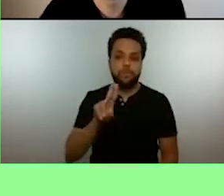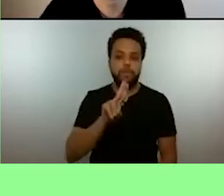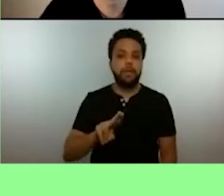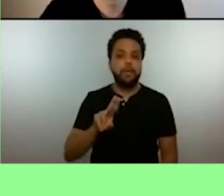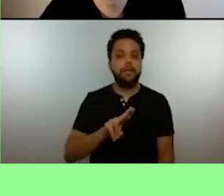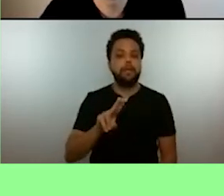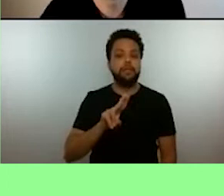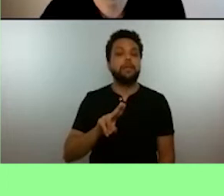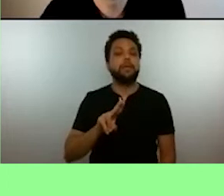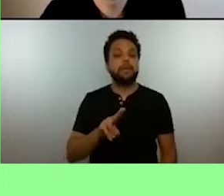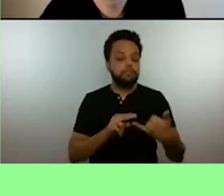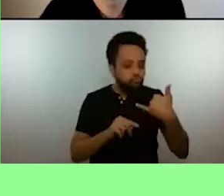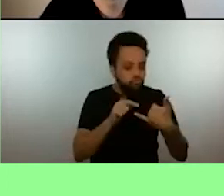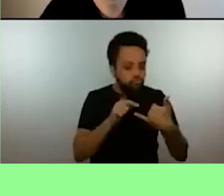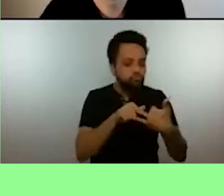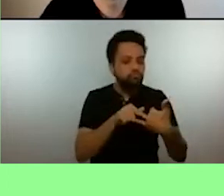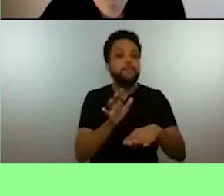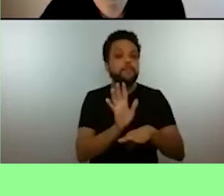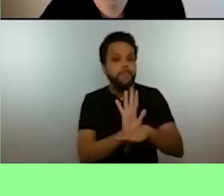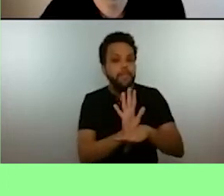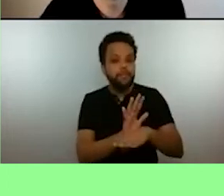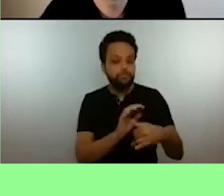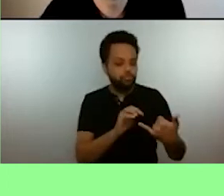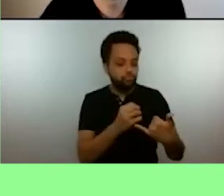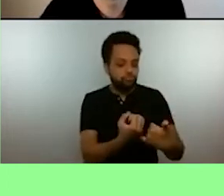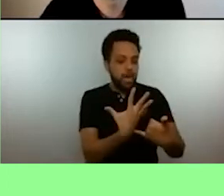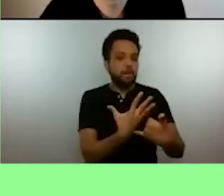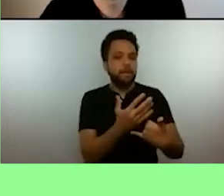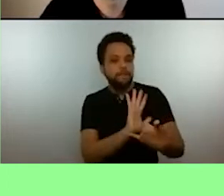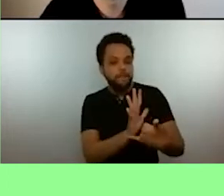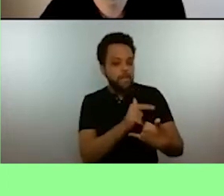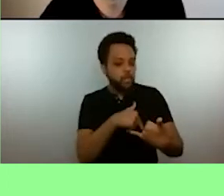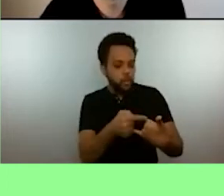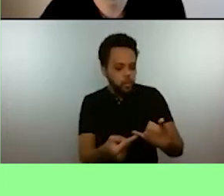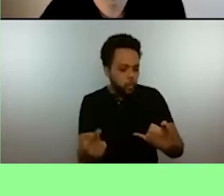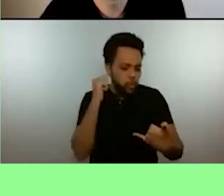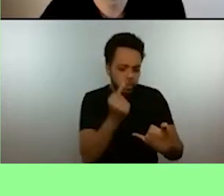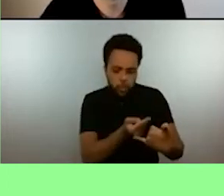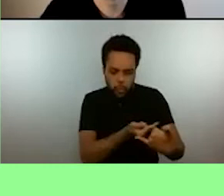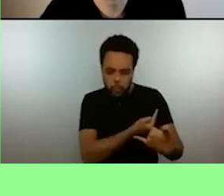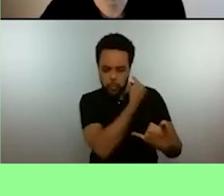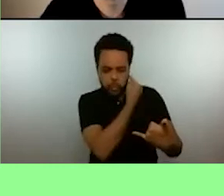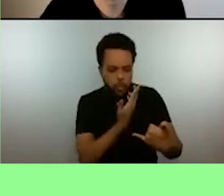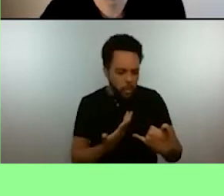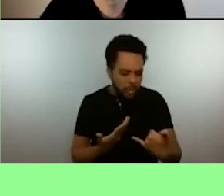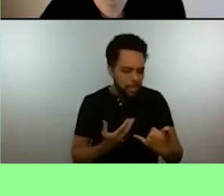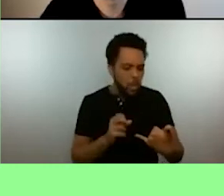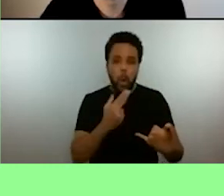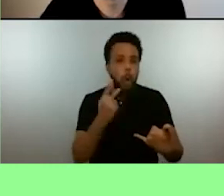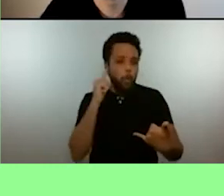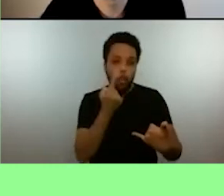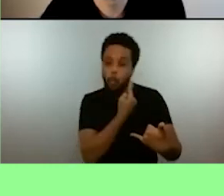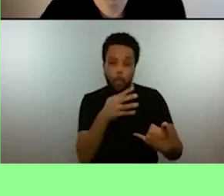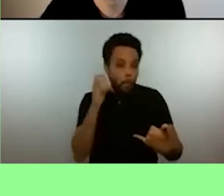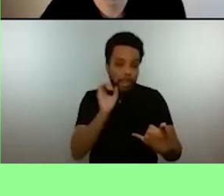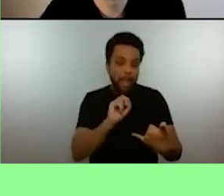escutar um vídeo, né, através de fone, ou mesmo não escutar o vídeo, mas ter o recurso de legendas para entender